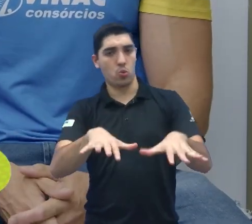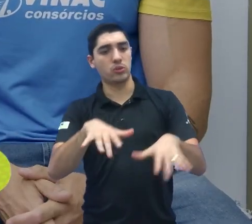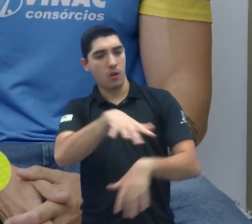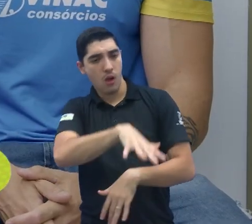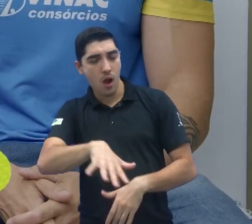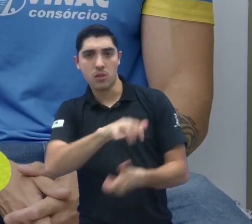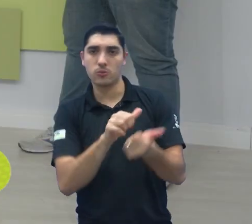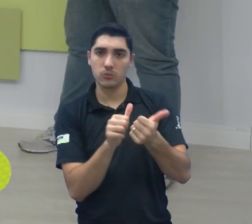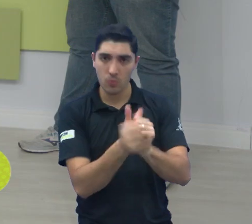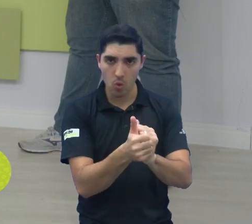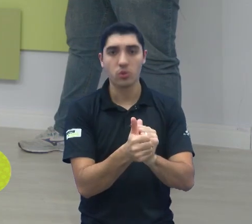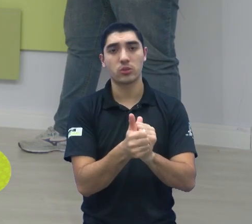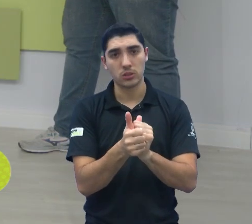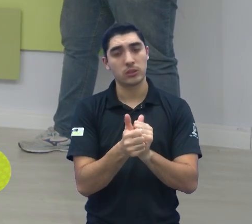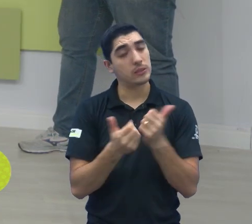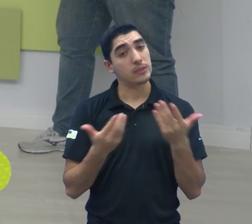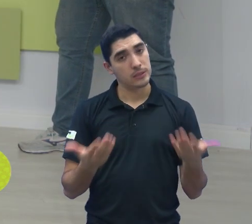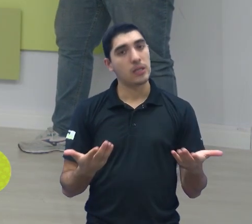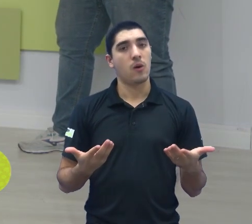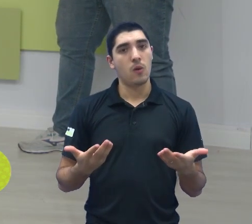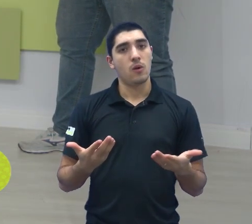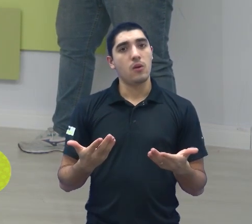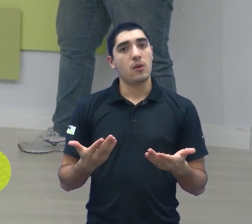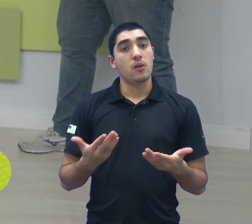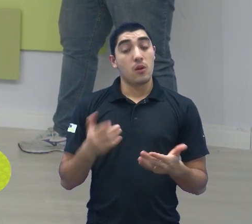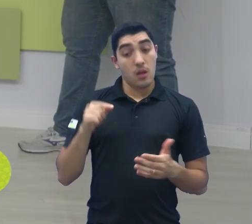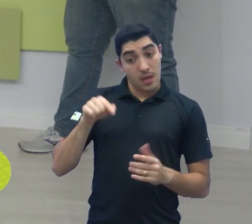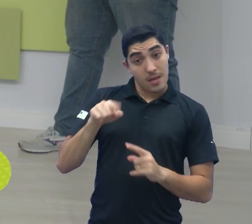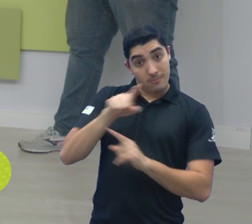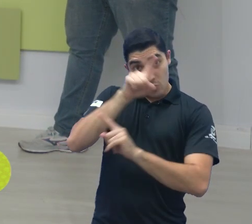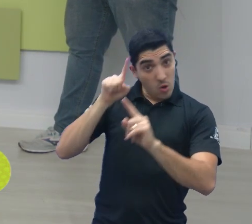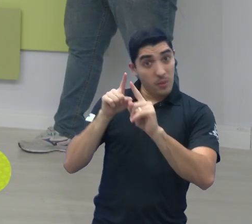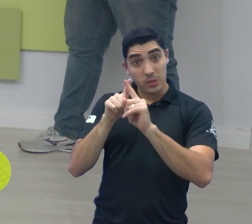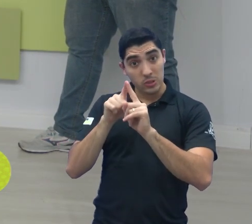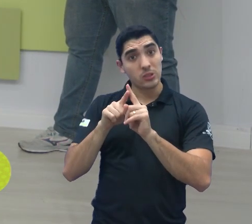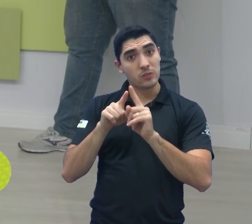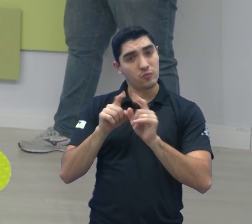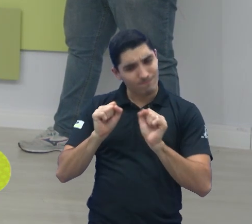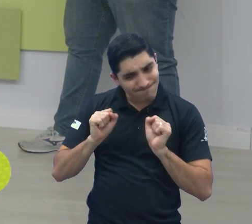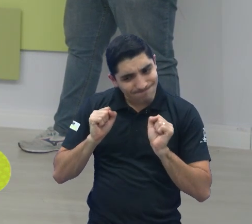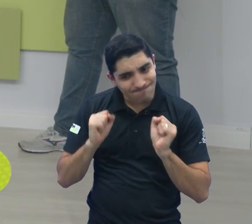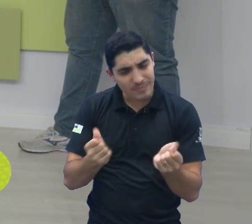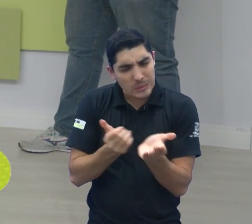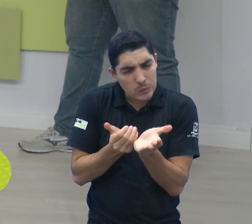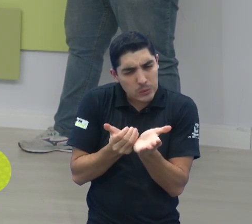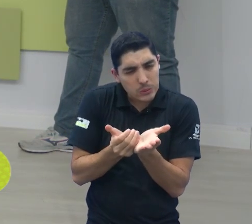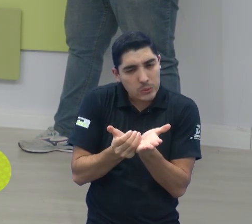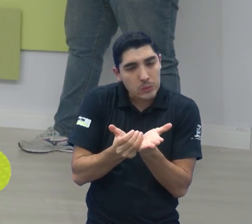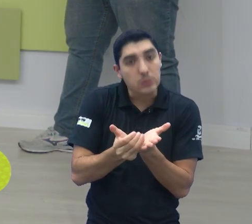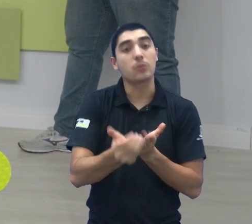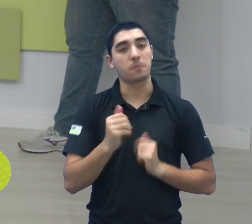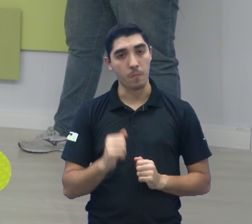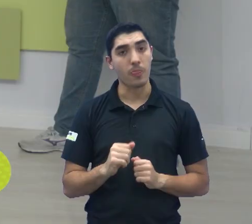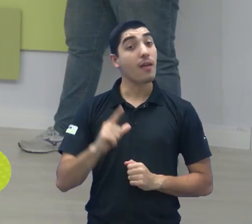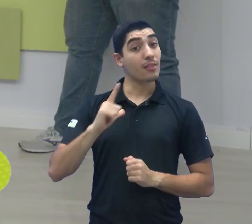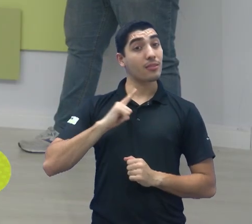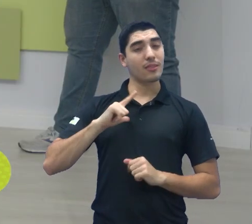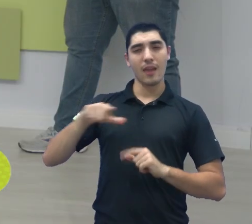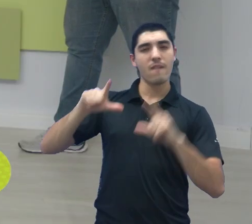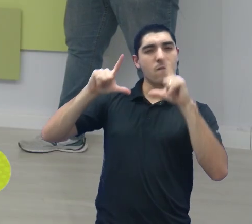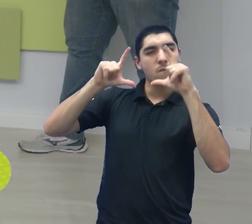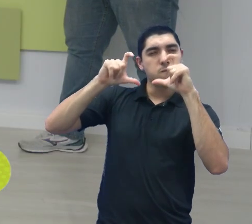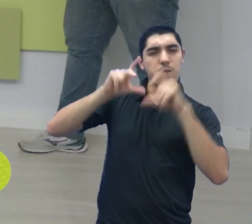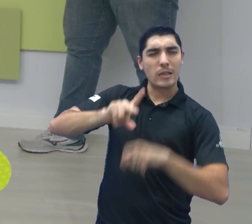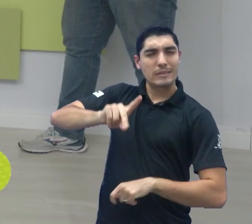através do esporte. Então, o objetivo inicial era começar, né, jogar. A gente tem até umas fotos antigas que é muito legal. A gente